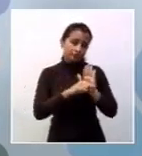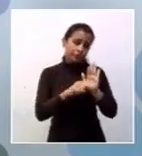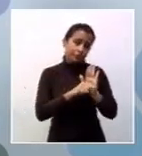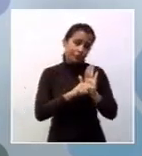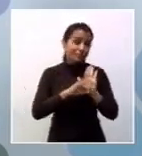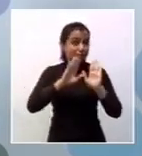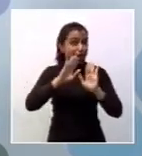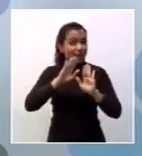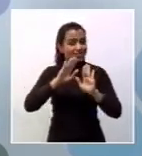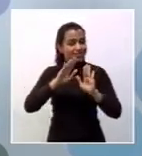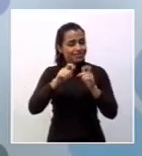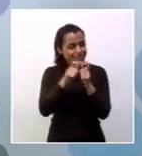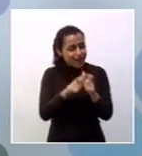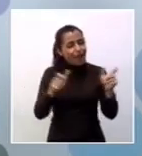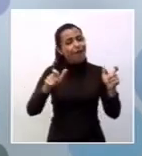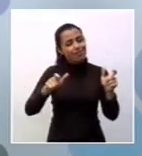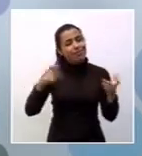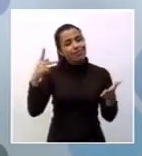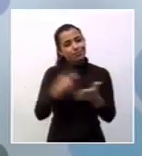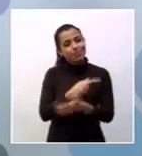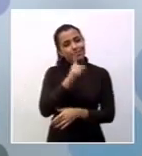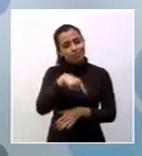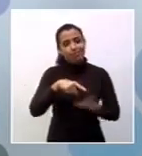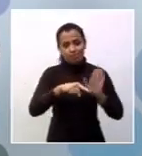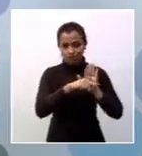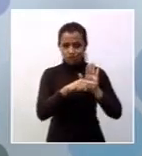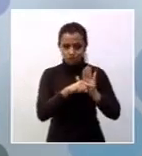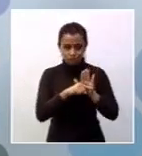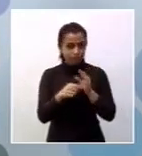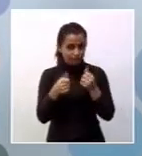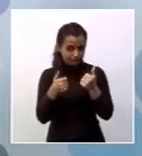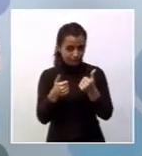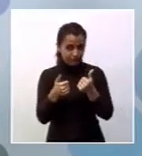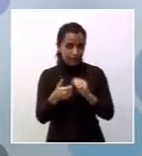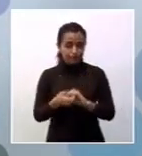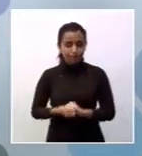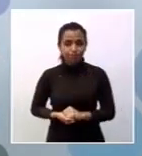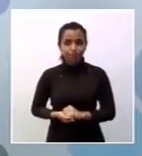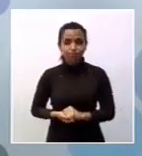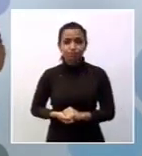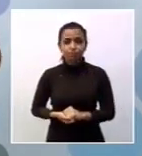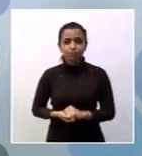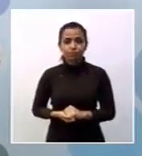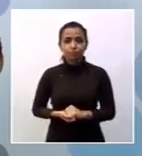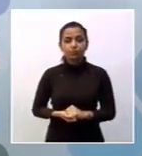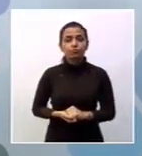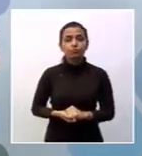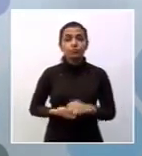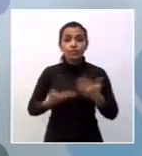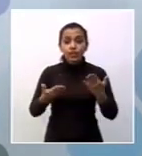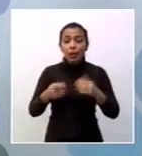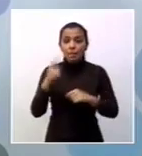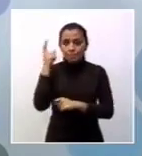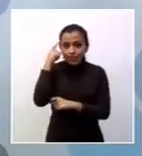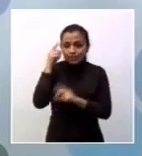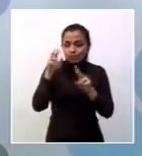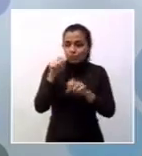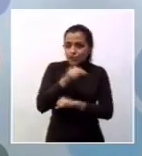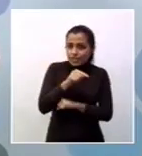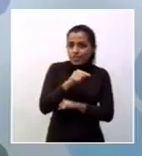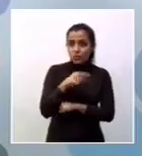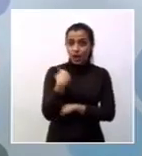normalmente tende a ser um impacto negativo, tá? E pensando nisso, a gente preparou uma atividade para vocês,